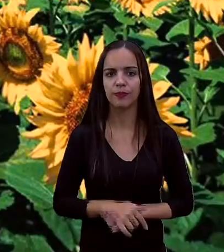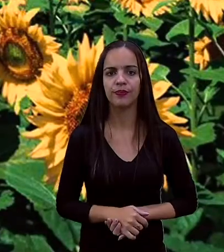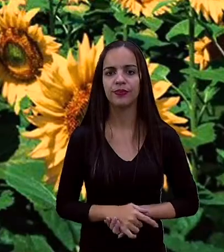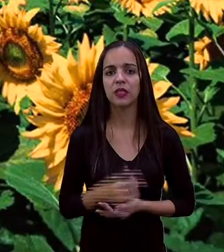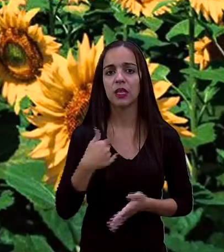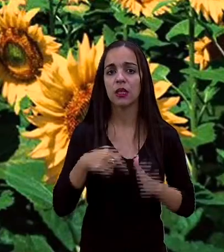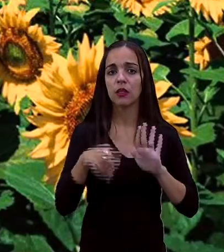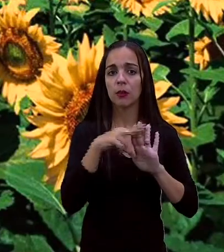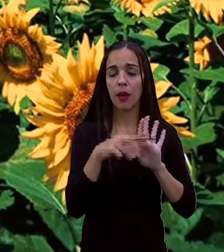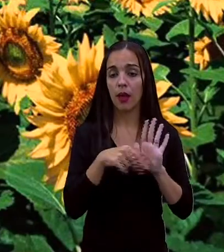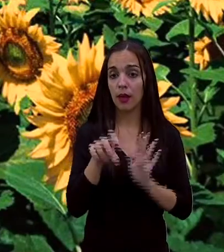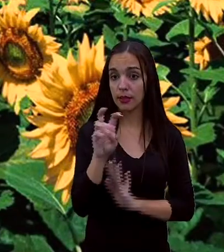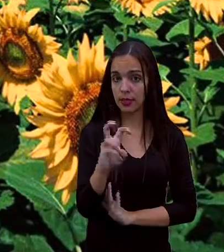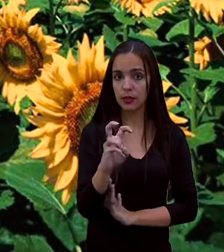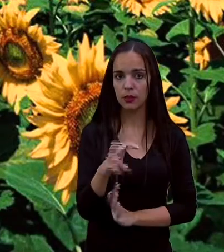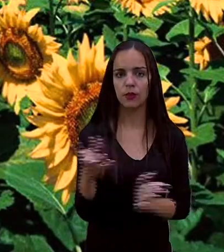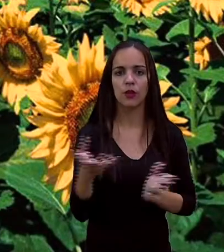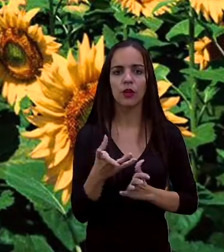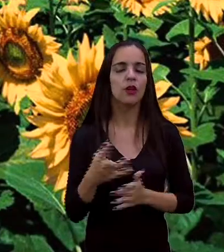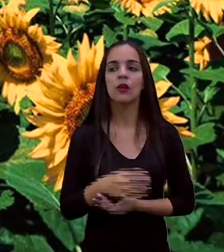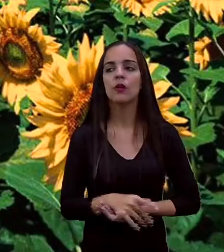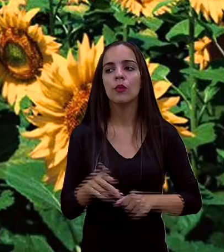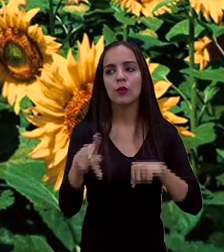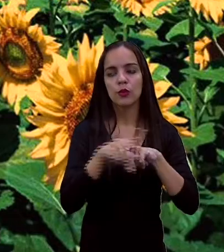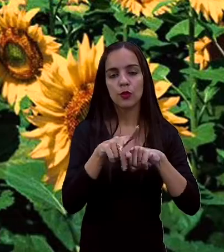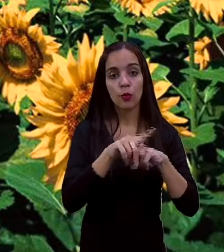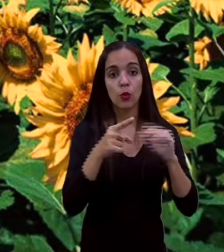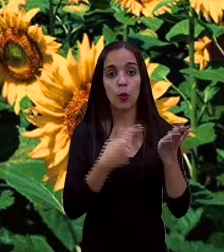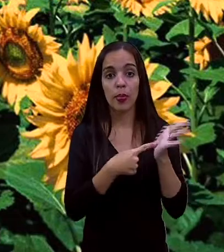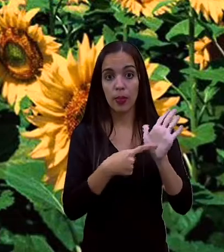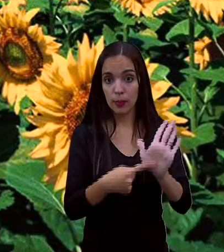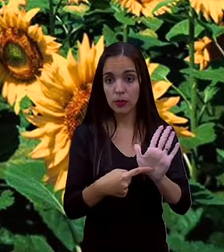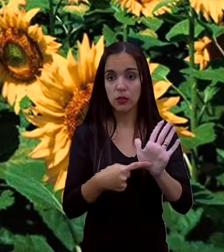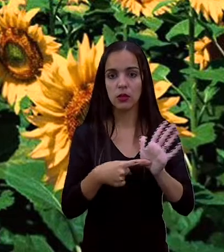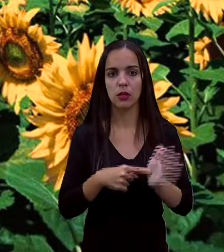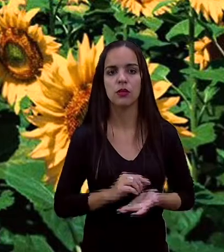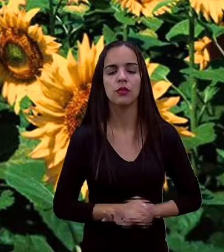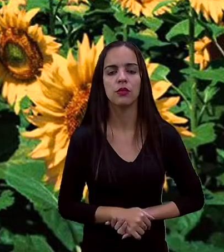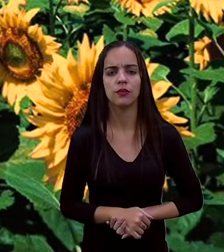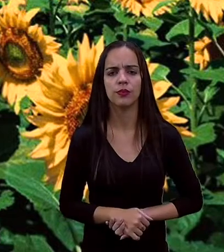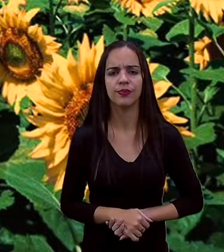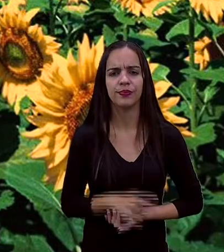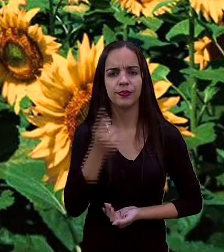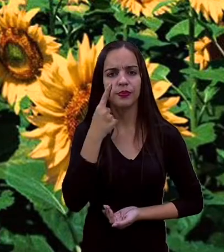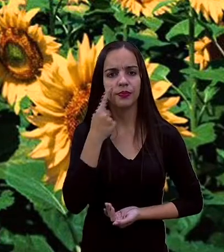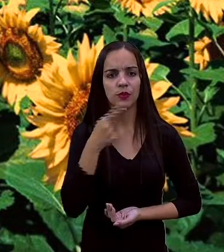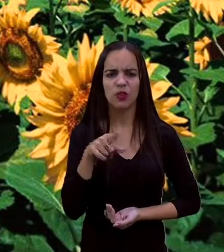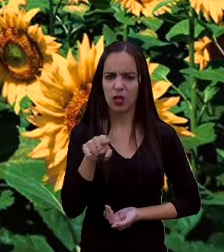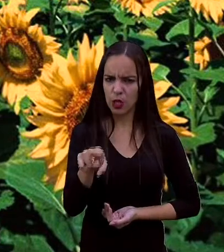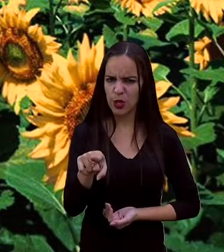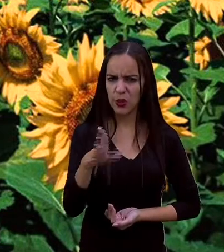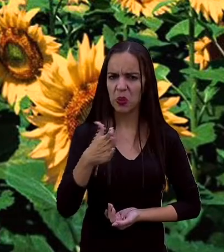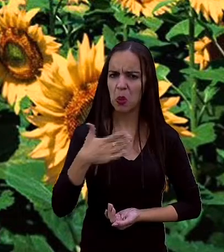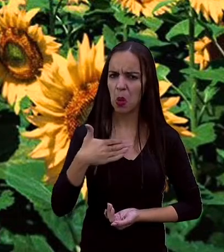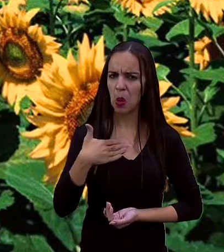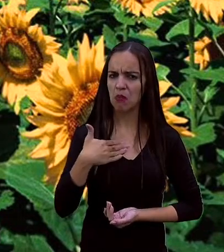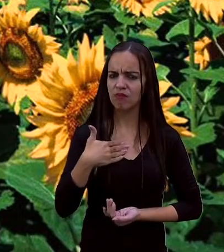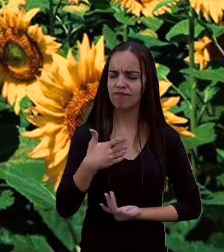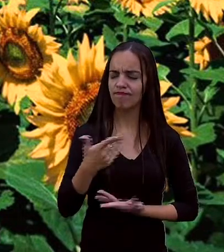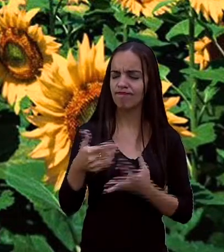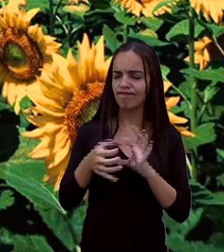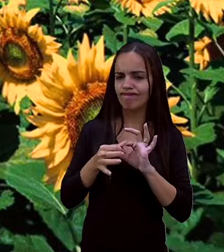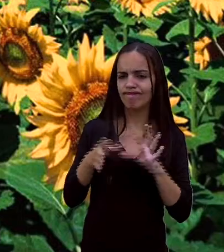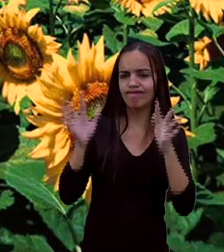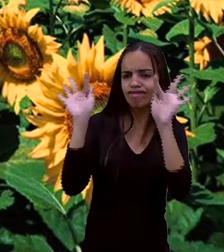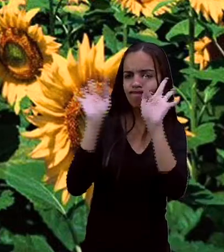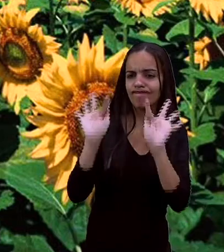regrinha, que são com pronomes demonstrativos. Olha aí. Isso me deixa muito feliz. Eu